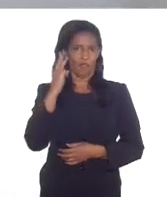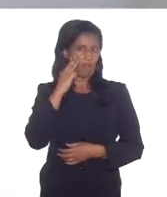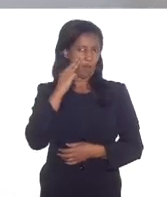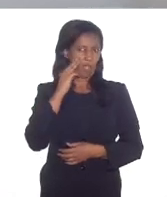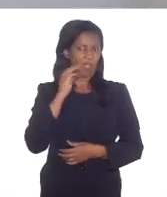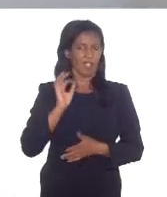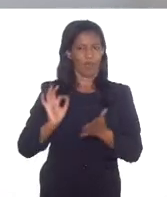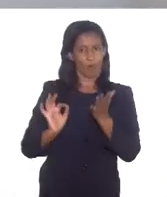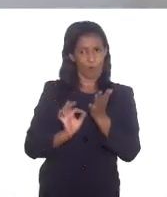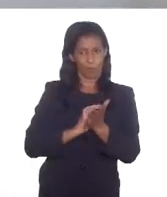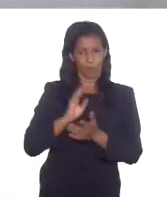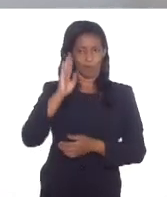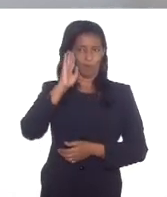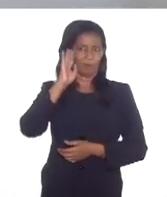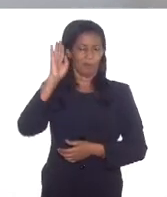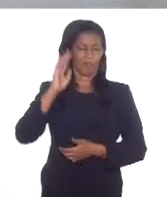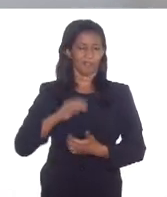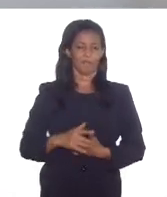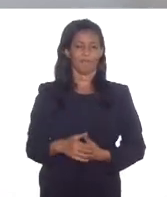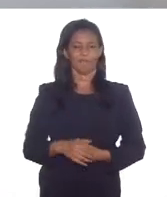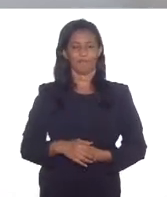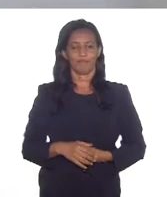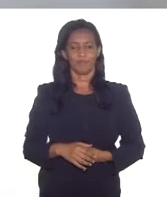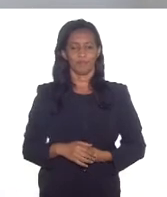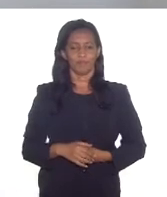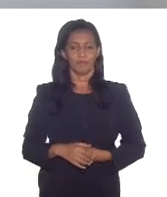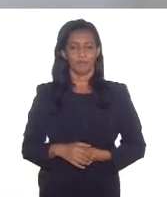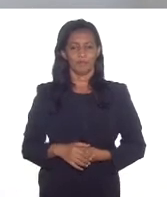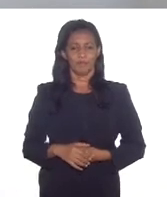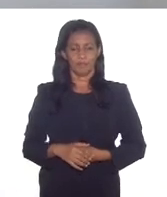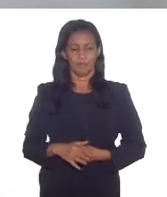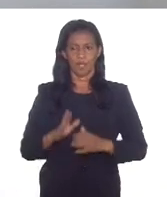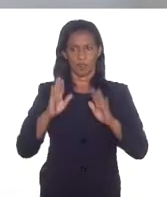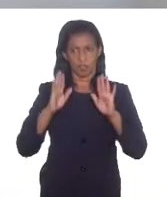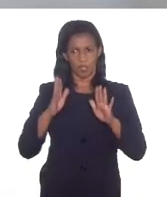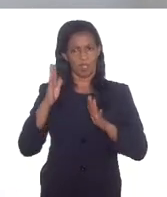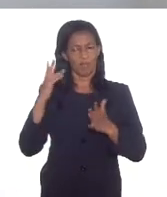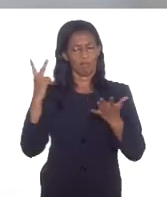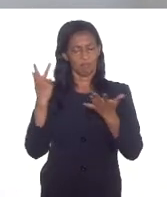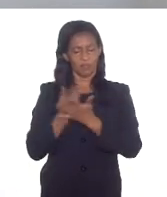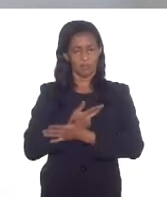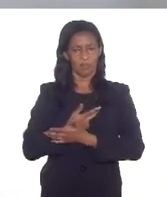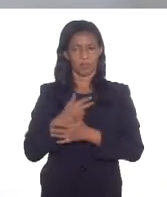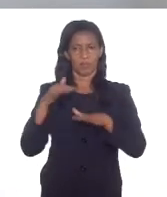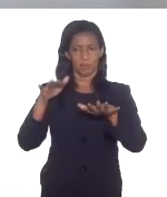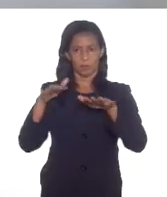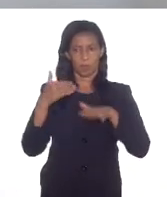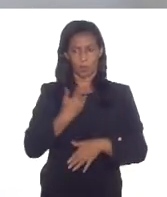autor intelectual. Então, eu sei que já aconteceu uma audiência pública,